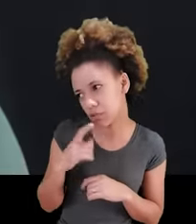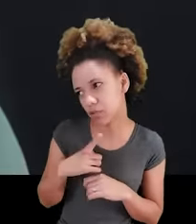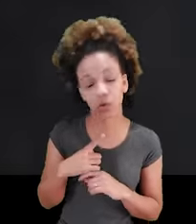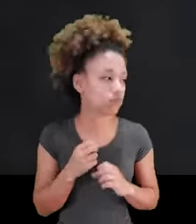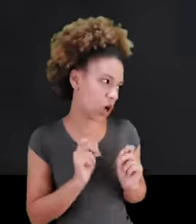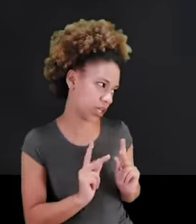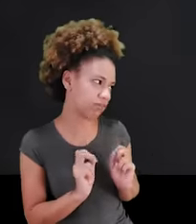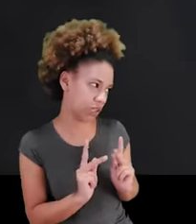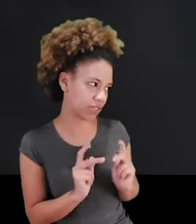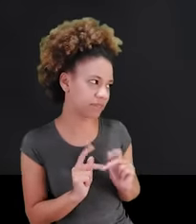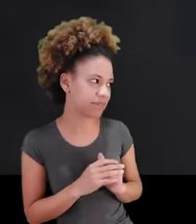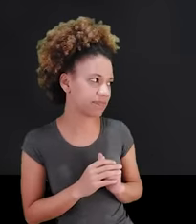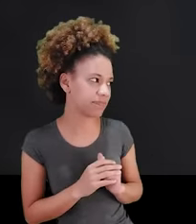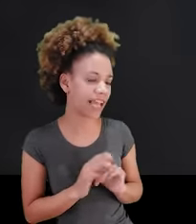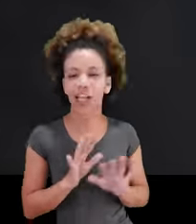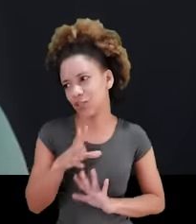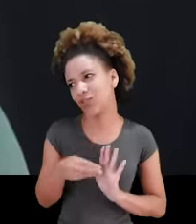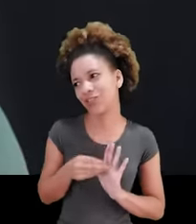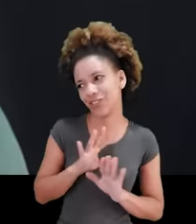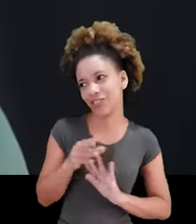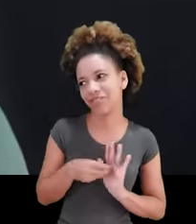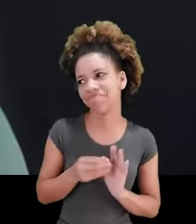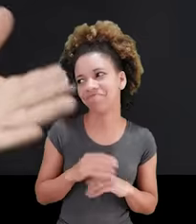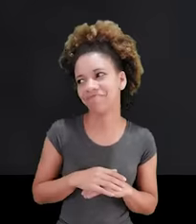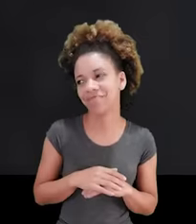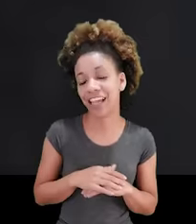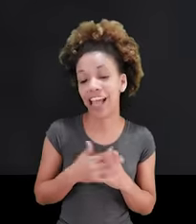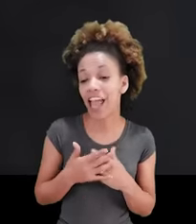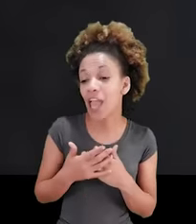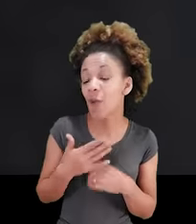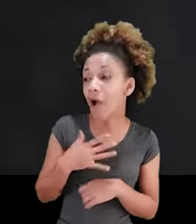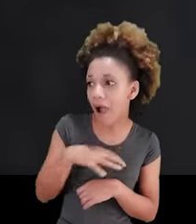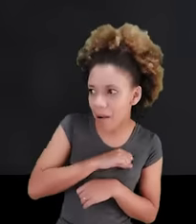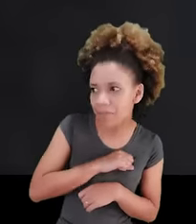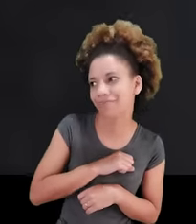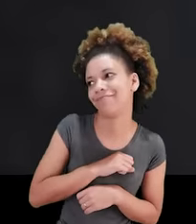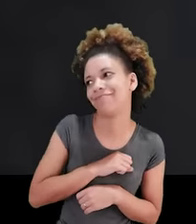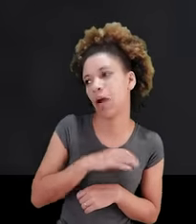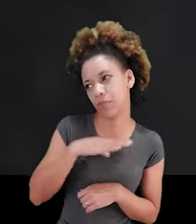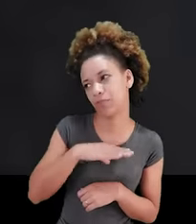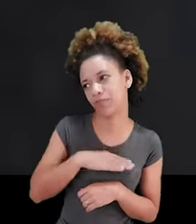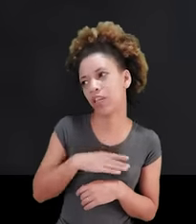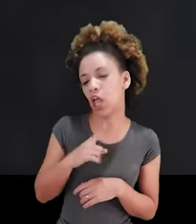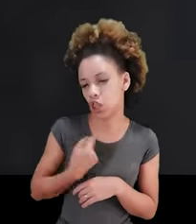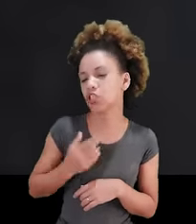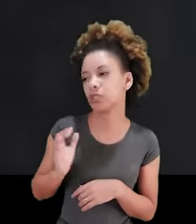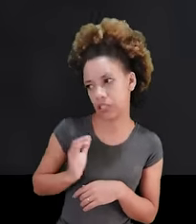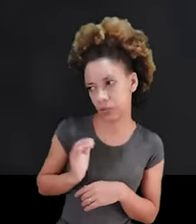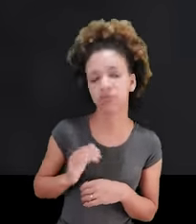Ok. Desculpa dizer-te. Não. A todos os níveis. Eu estou aqui. Eu sou muito fã de Portugal. Gastronomicamente falando, somos muito ricos.